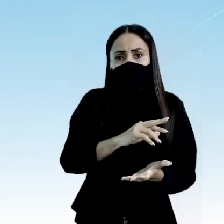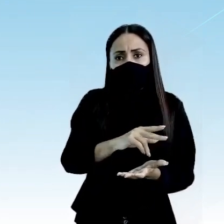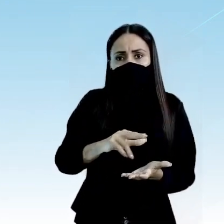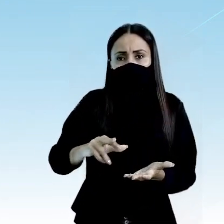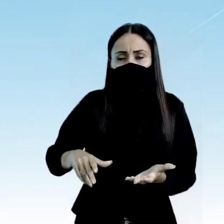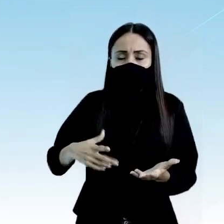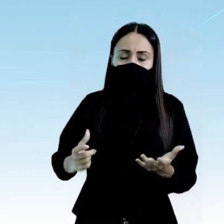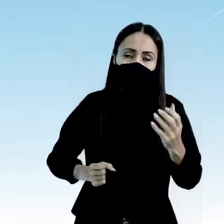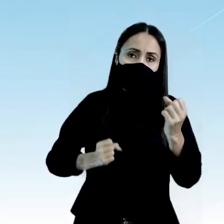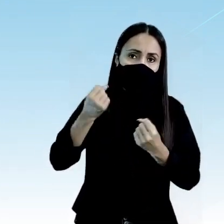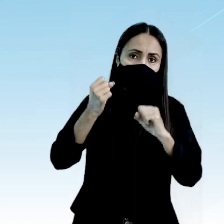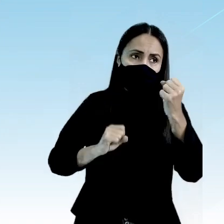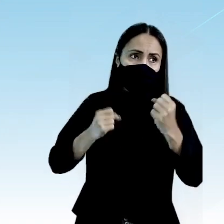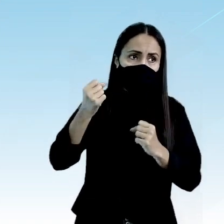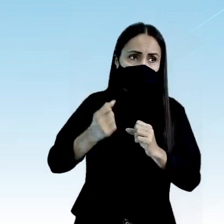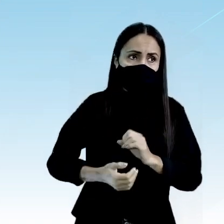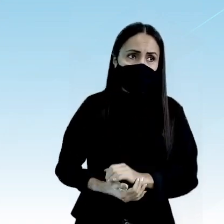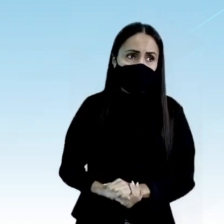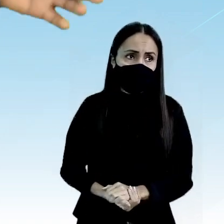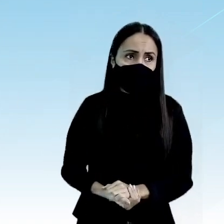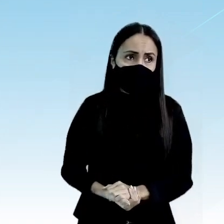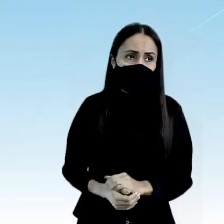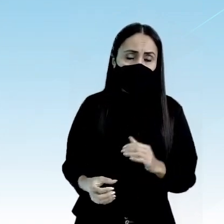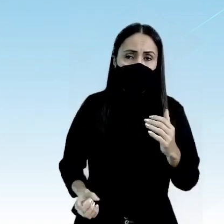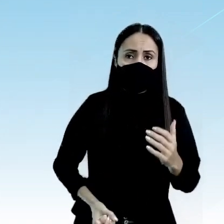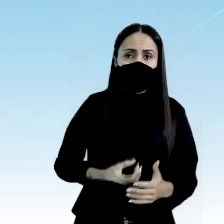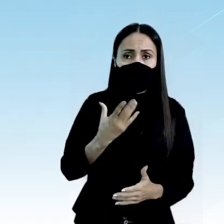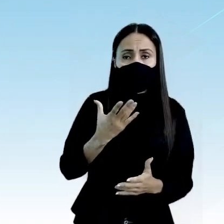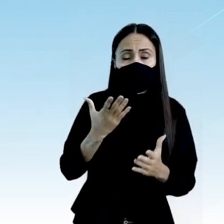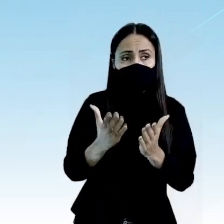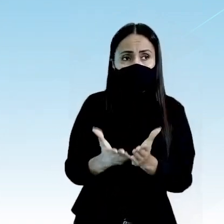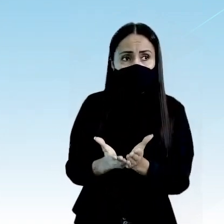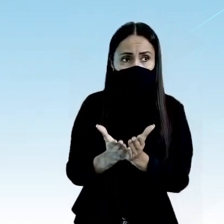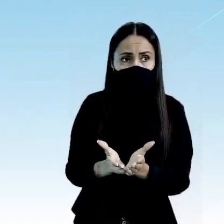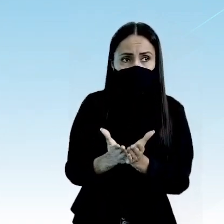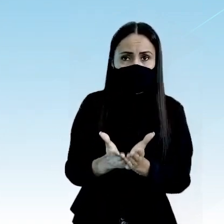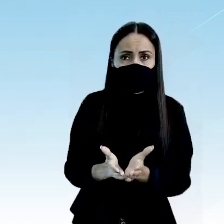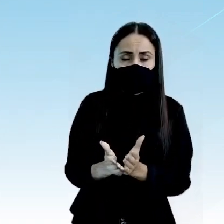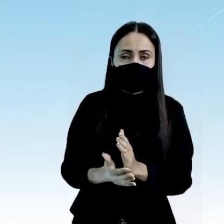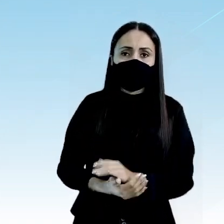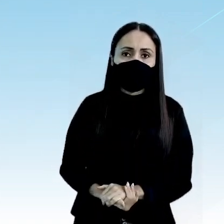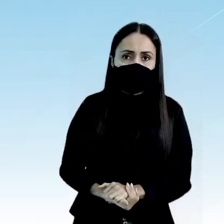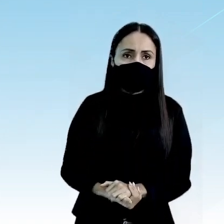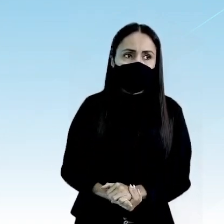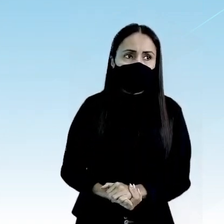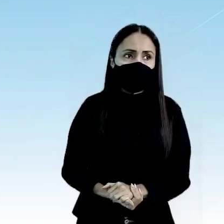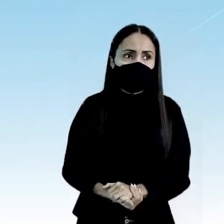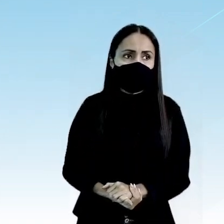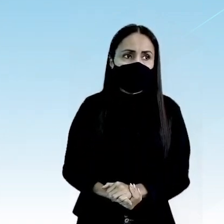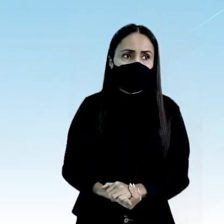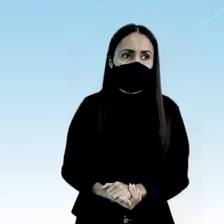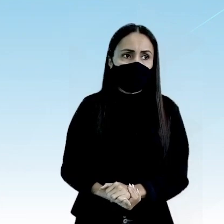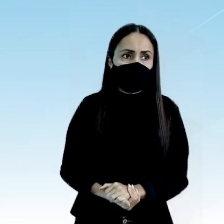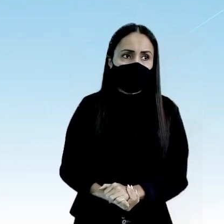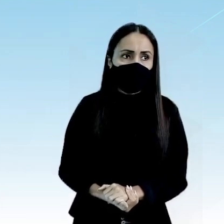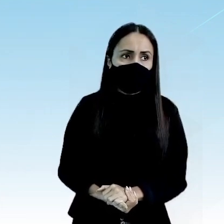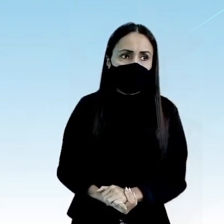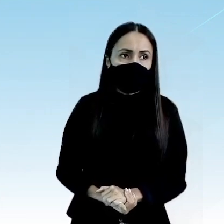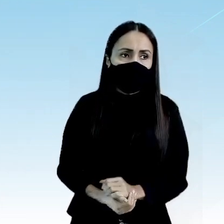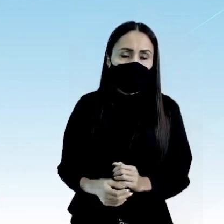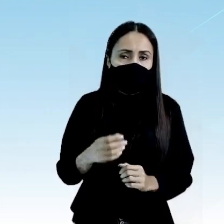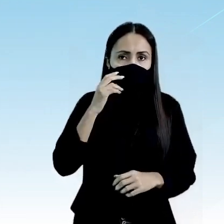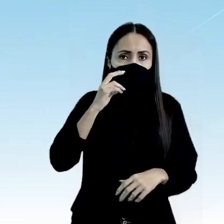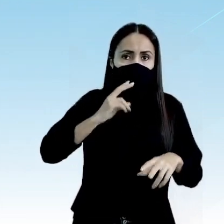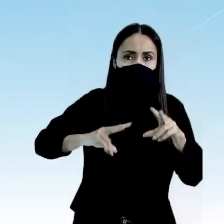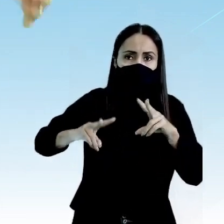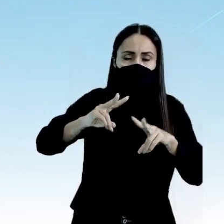indústria. Daí a criação de barco, da locomotiva a vapor, inventos que